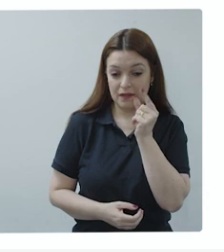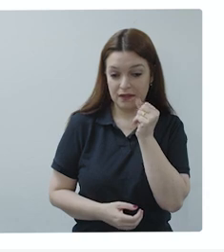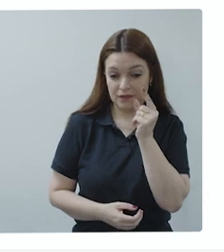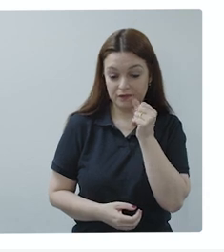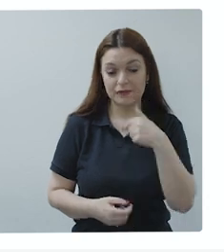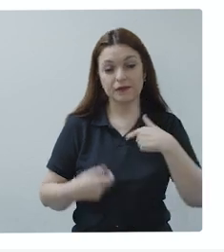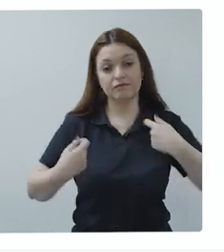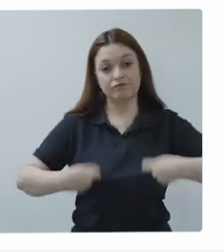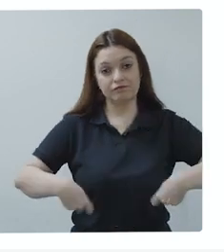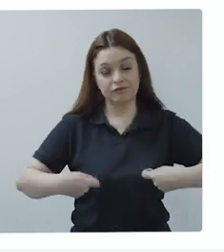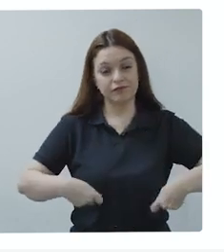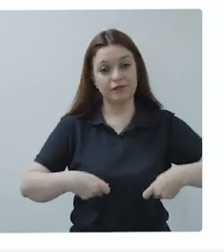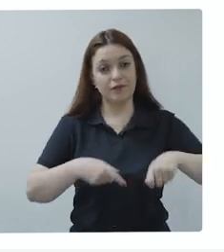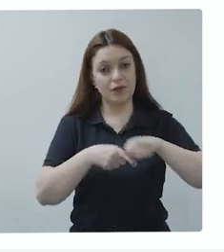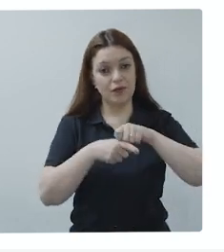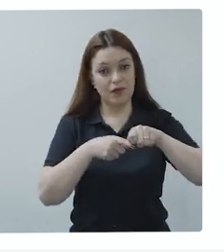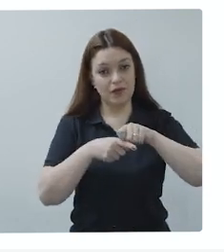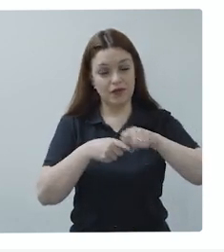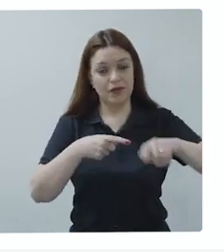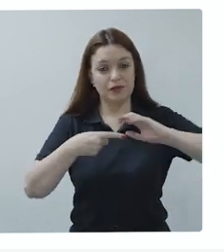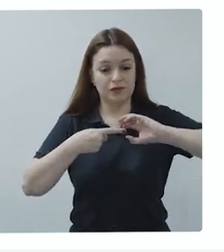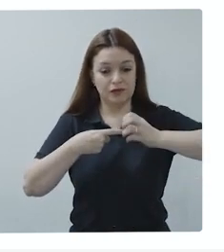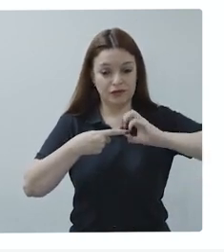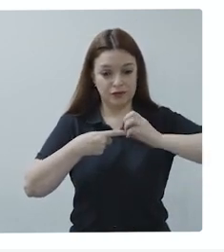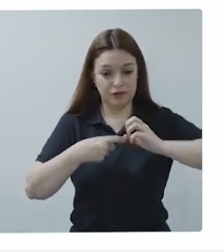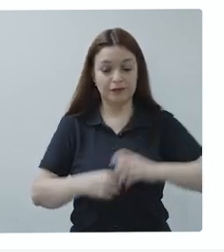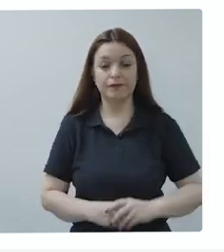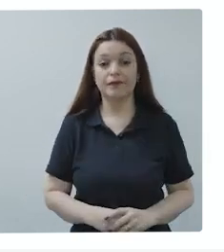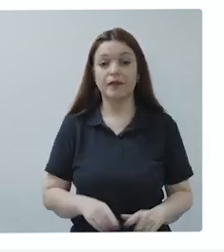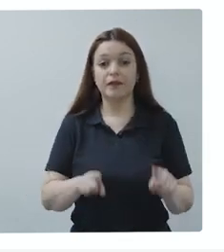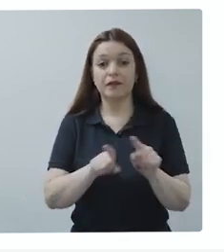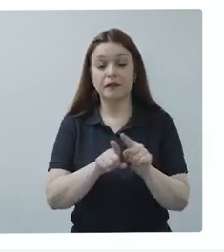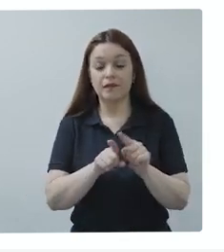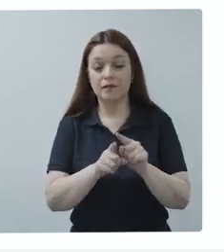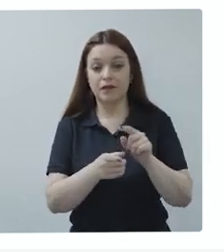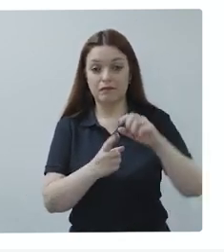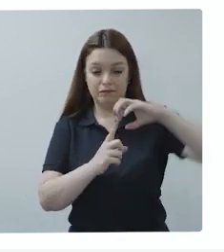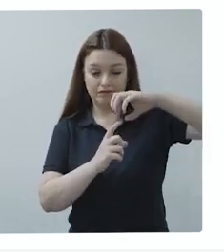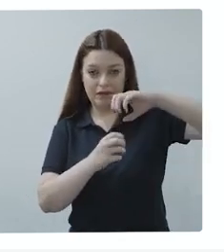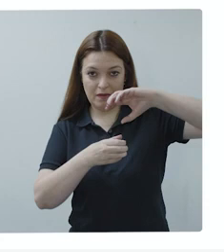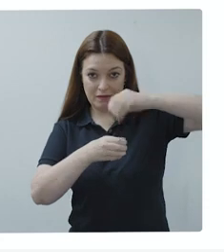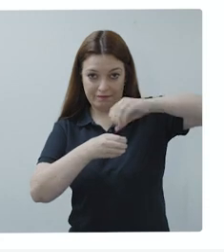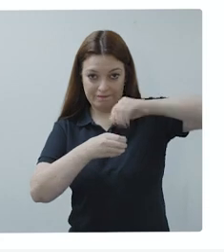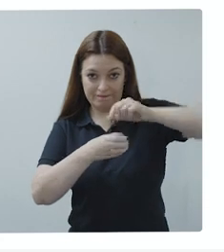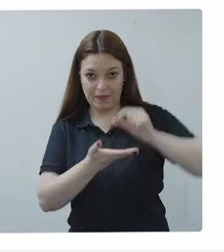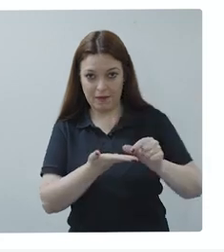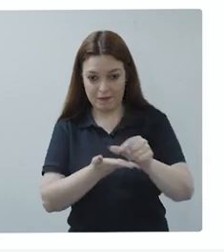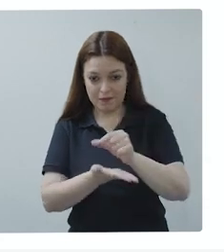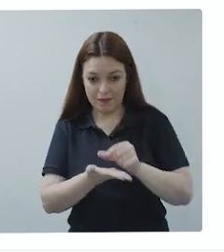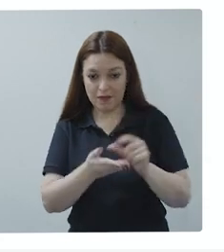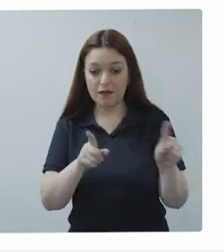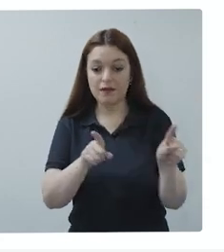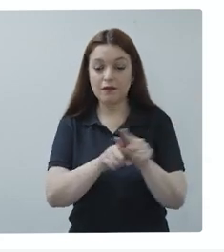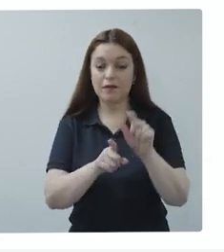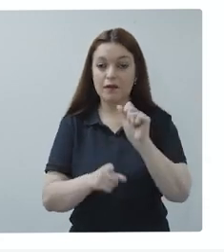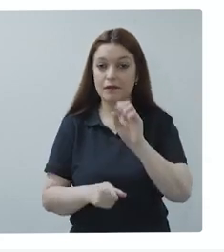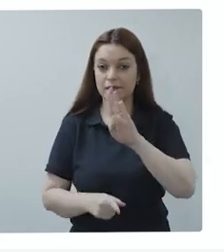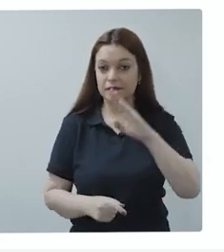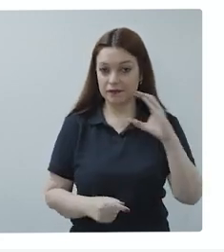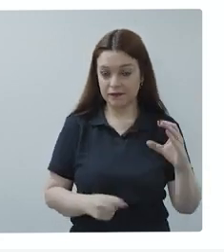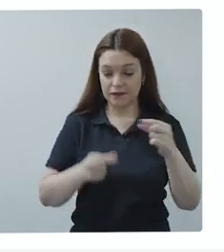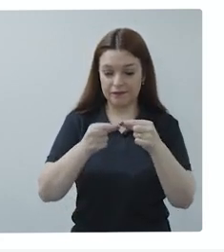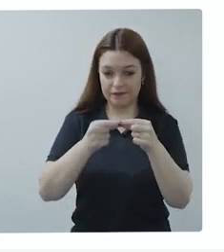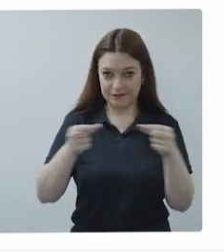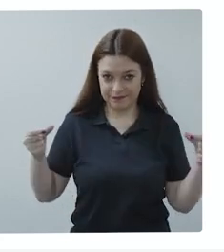da borracha, do apontador, tampinhas, alfabeto móvel e a